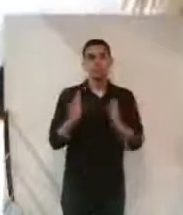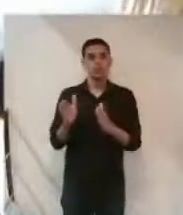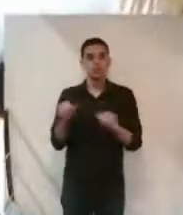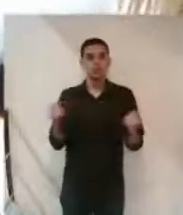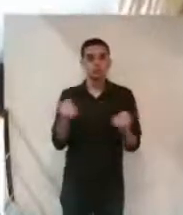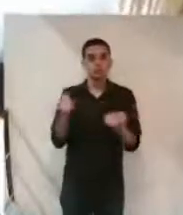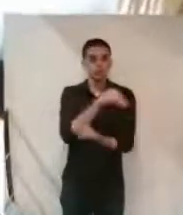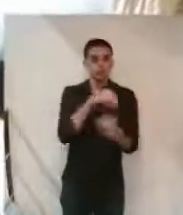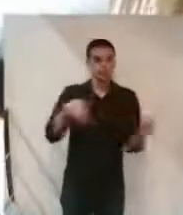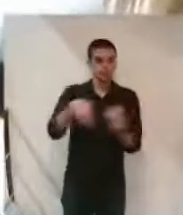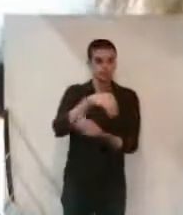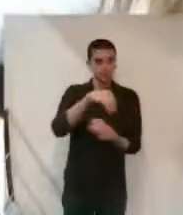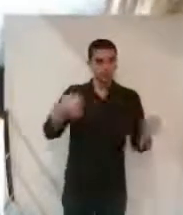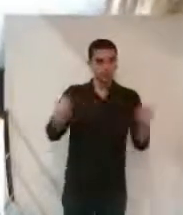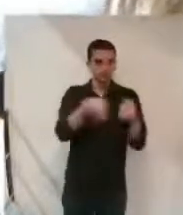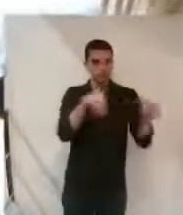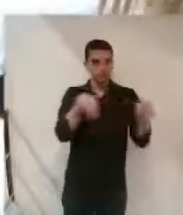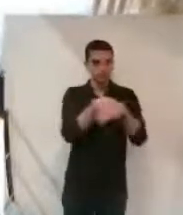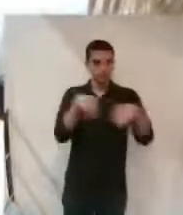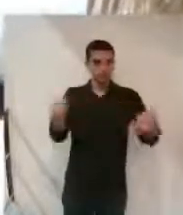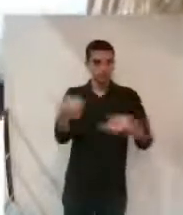aqui ao meu lado esquerdo,